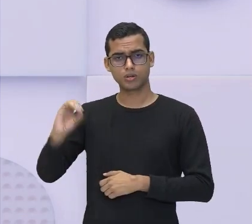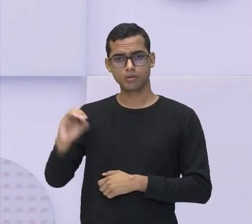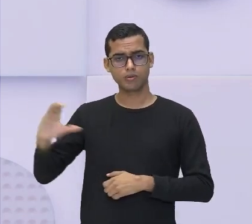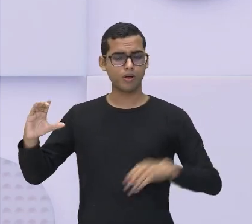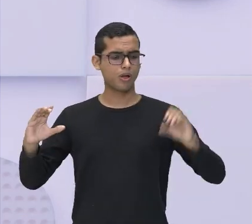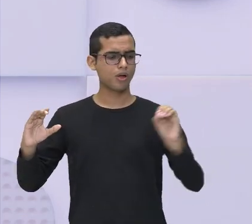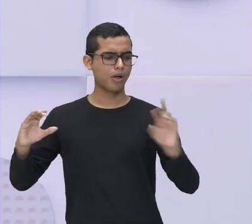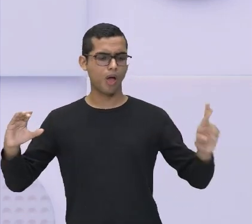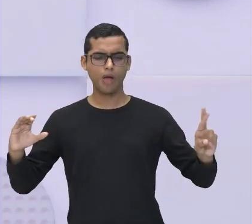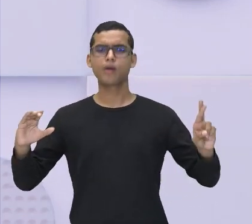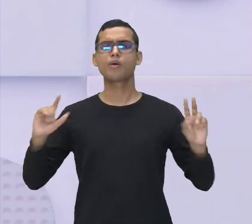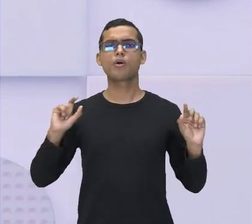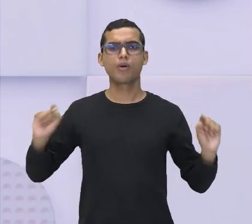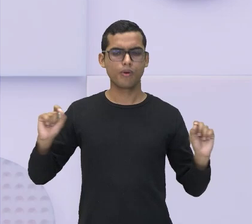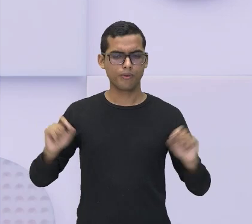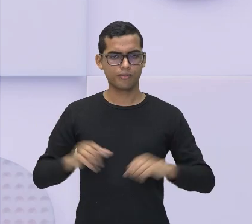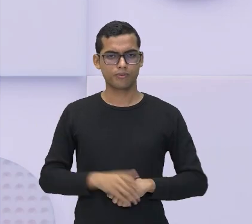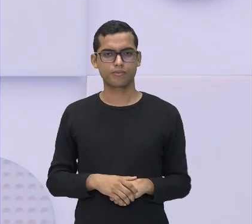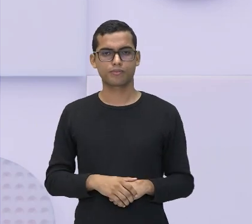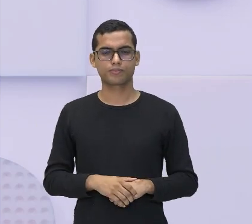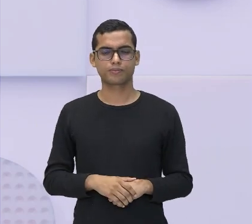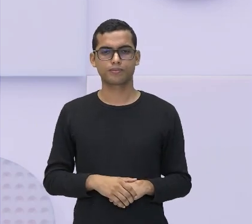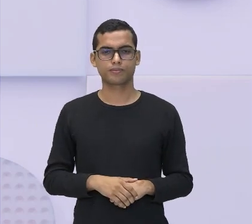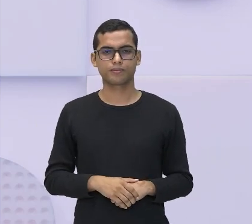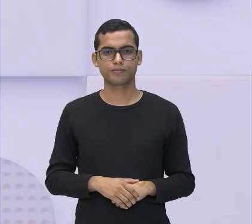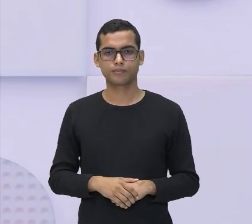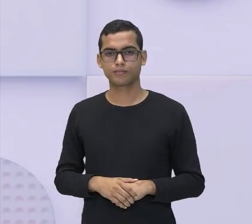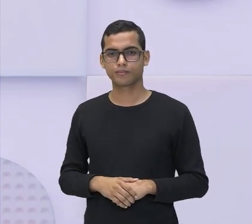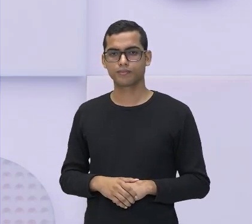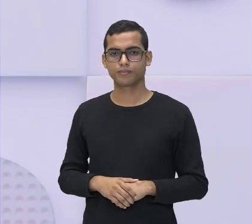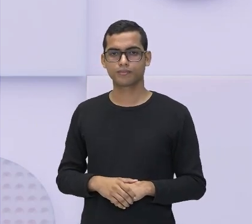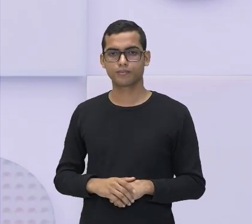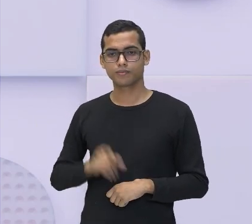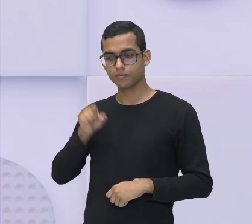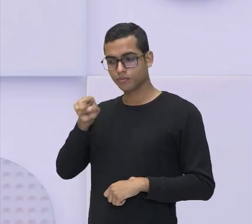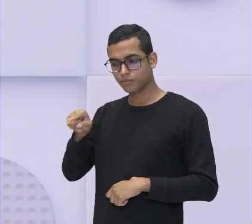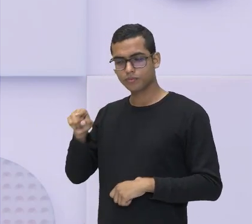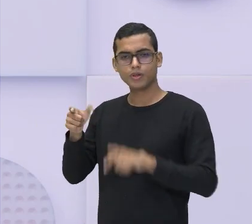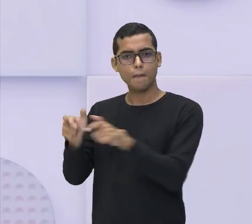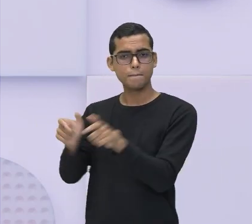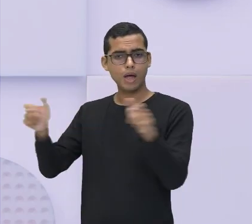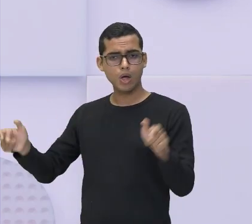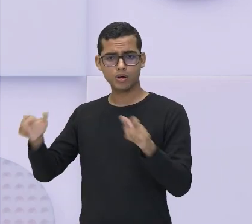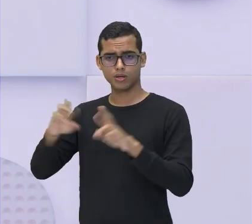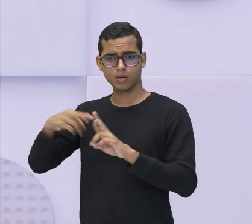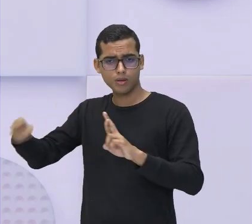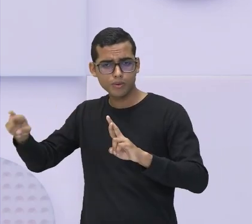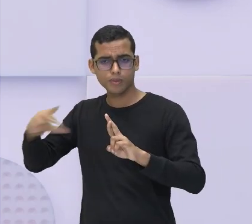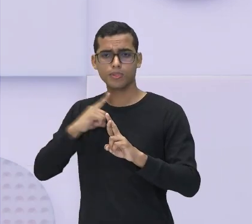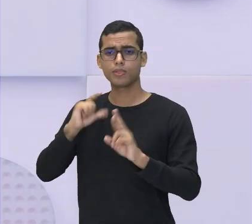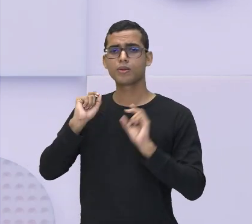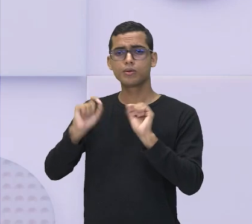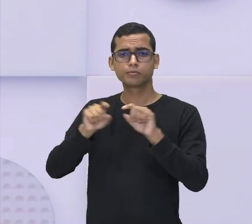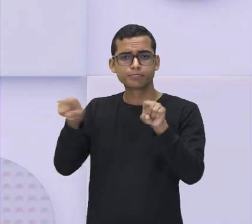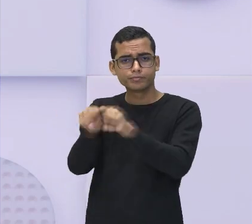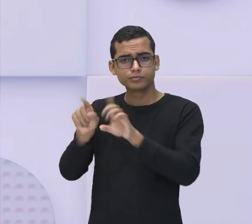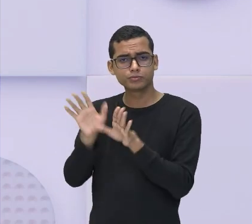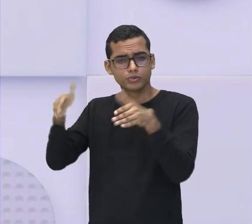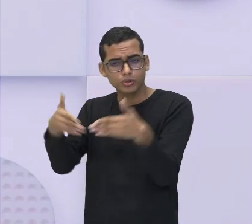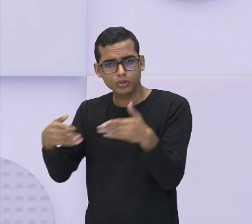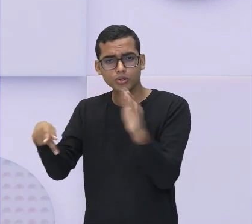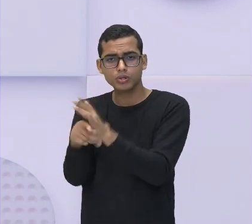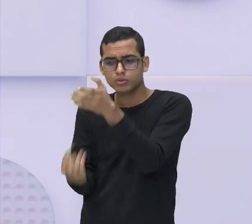e orientais, a dimensão que as religiões ocidentais, em sua maioria, tiveram a dimensão da